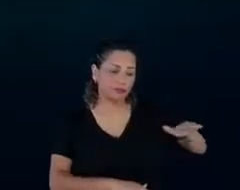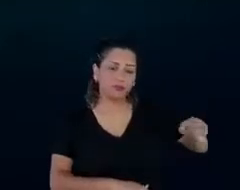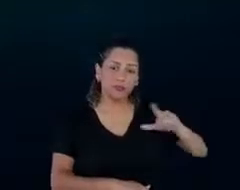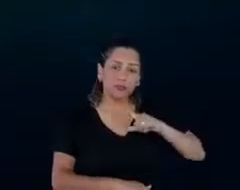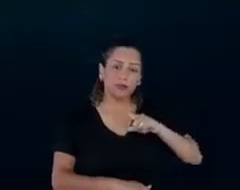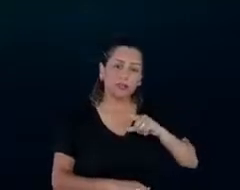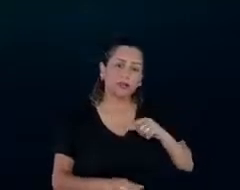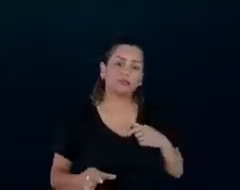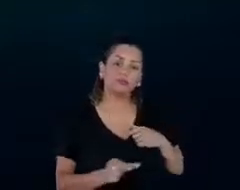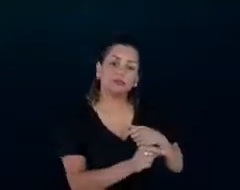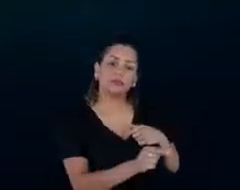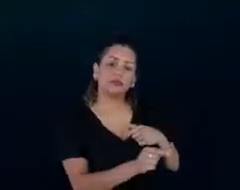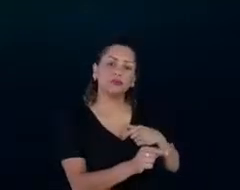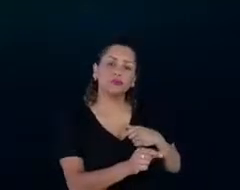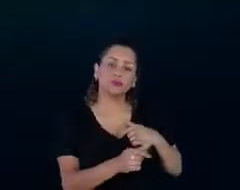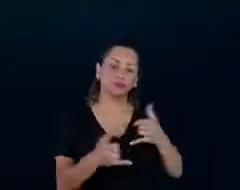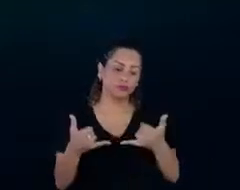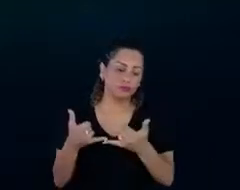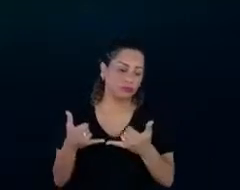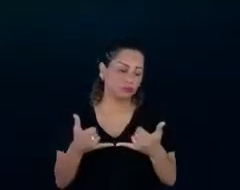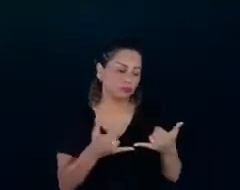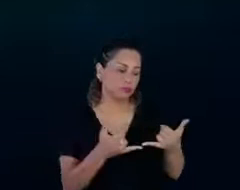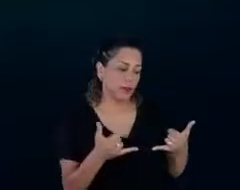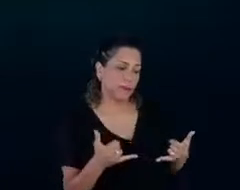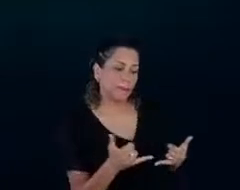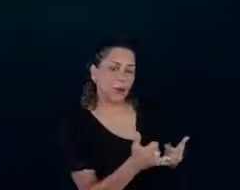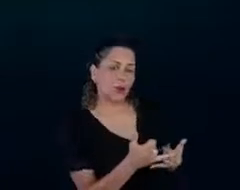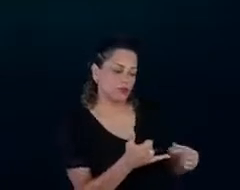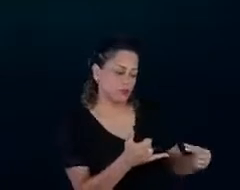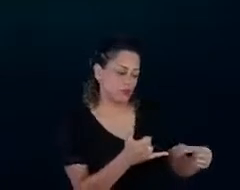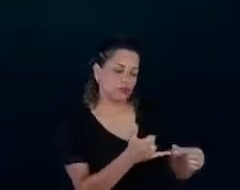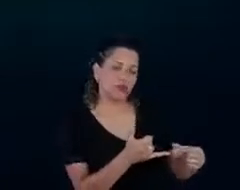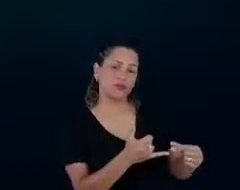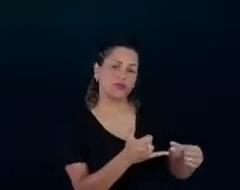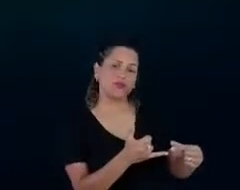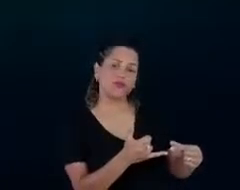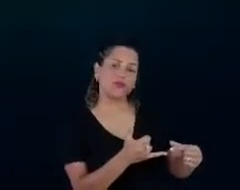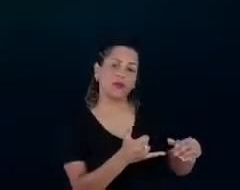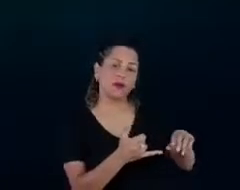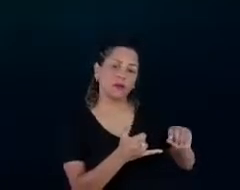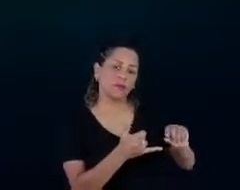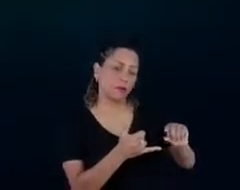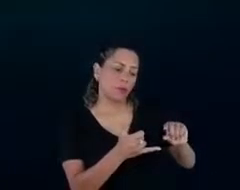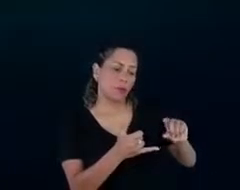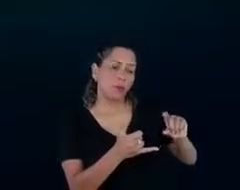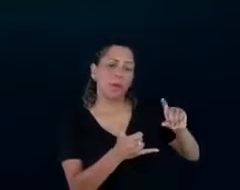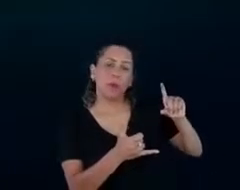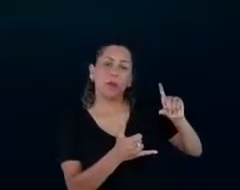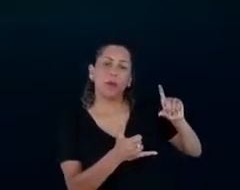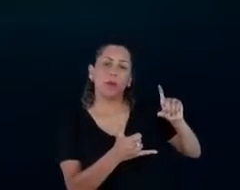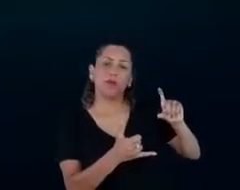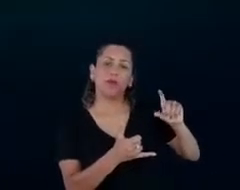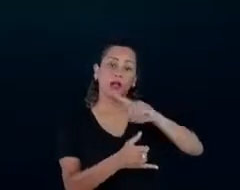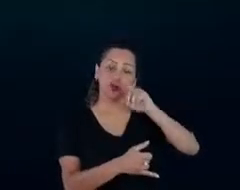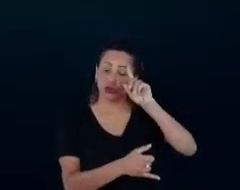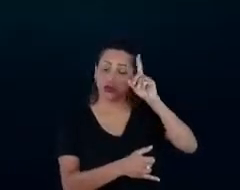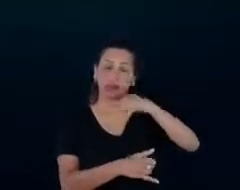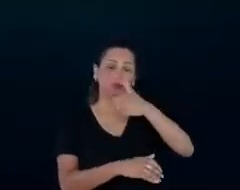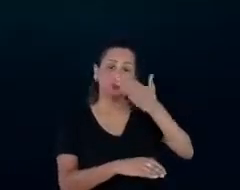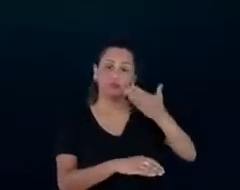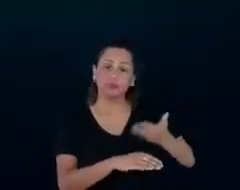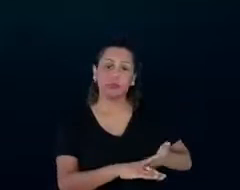fica carregando e no momento do pico de energia, à tarde, ele fornece energia para o prédio